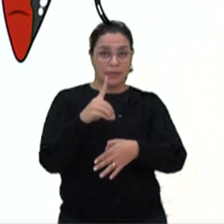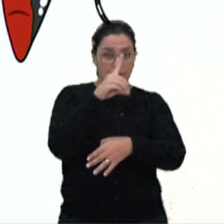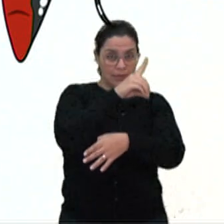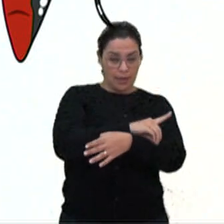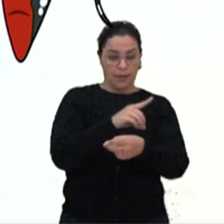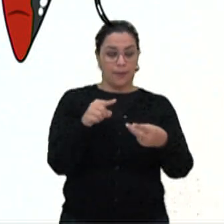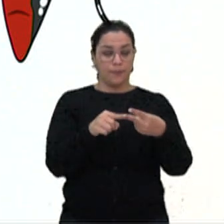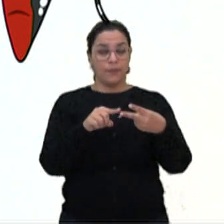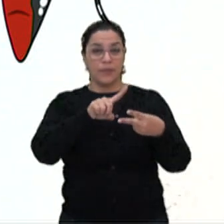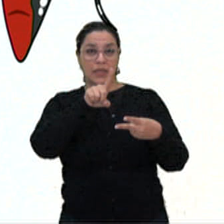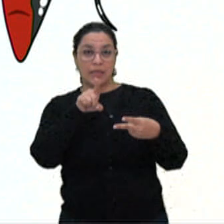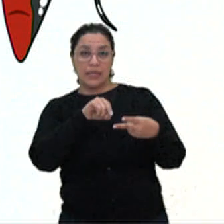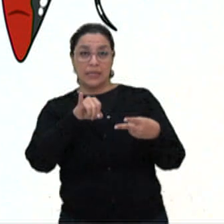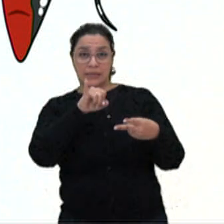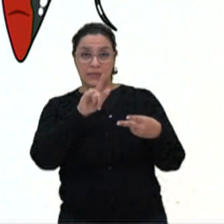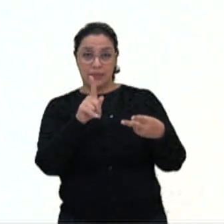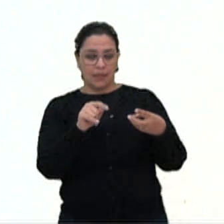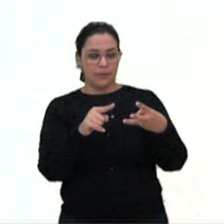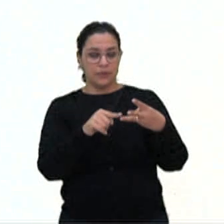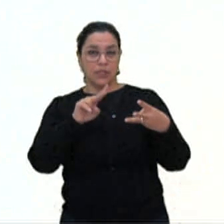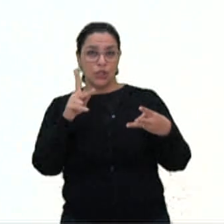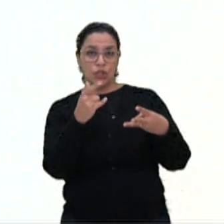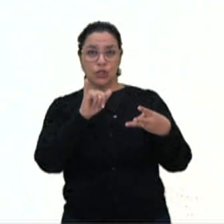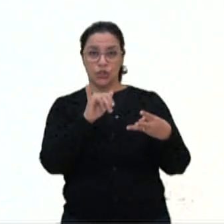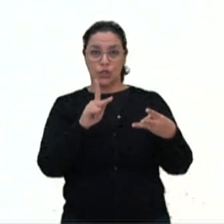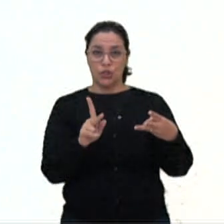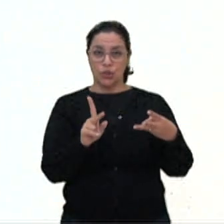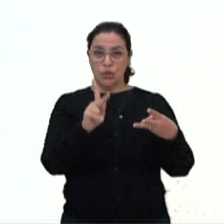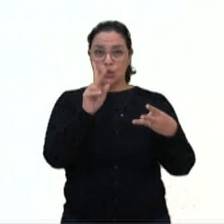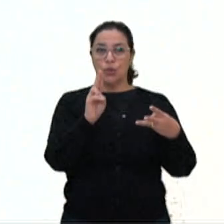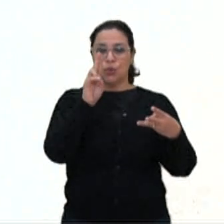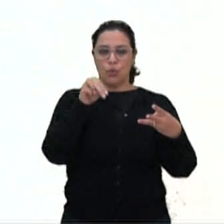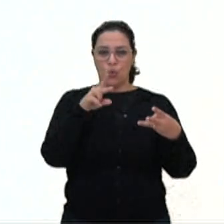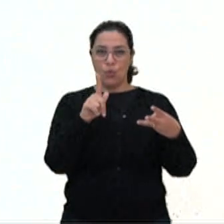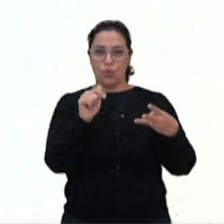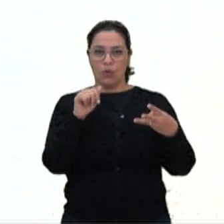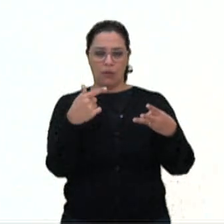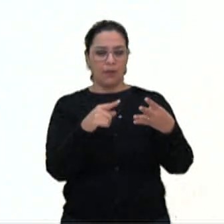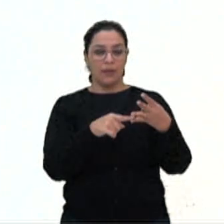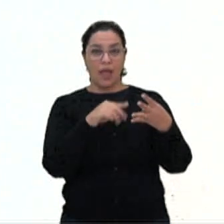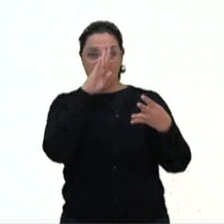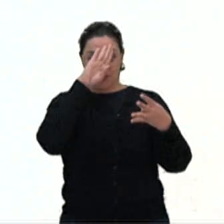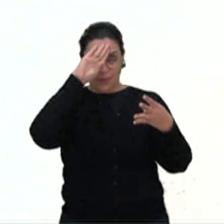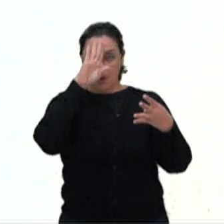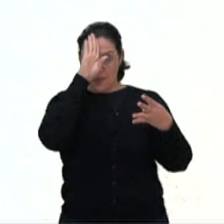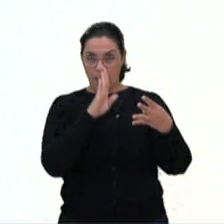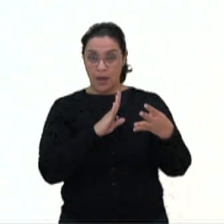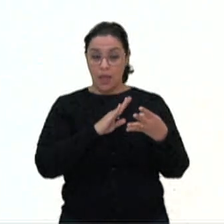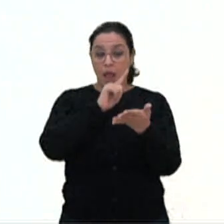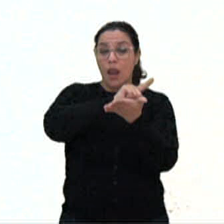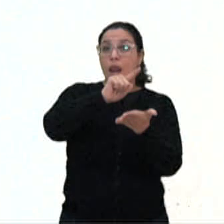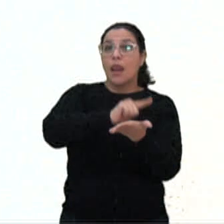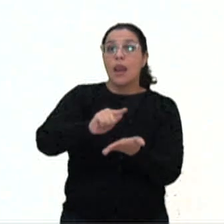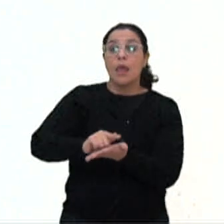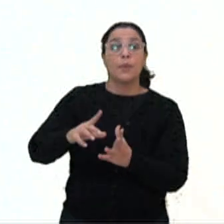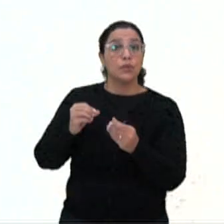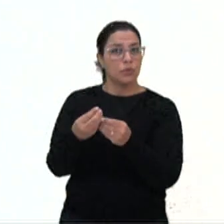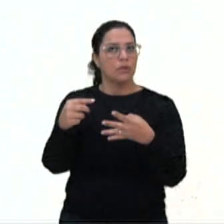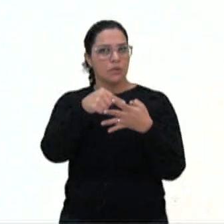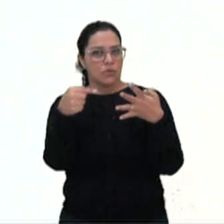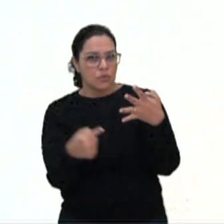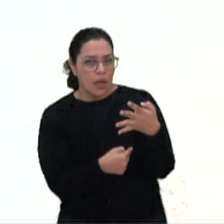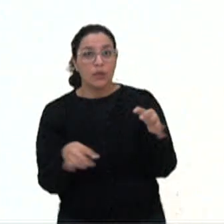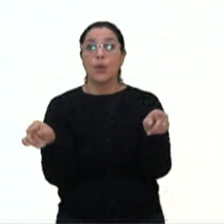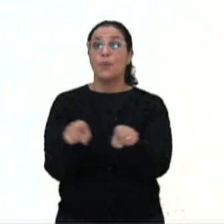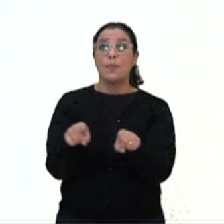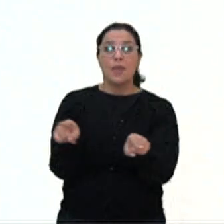zika, chikungunya e febre amarela. Vamos começar, então, falando da profilaxia, que serve para as 4 já, porque são transmitidas pelo